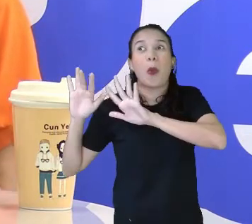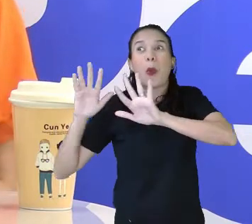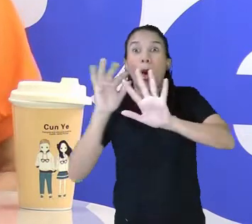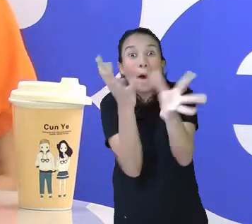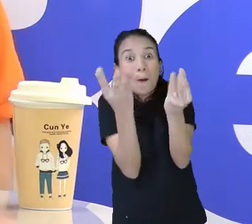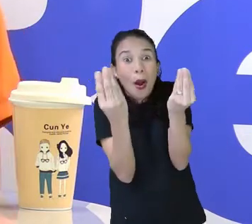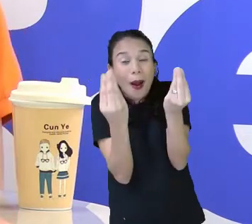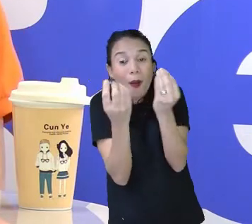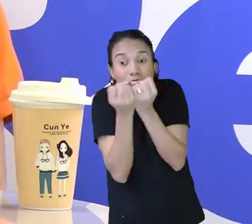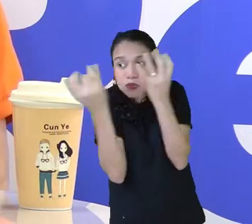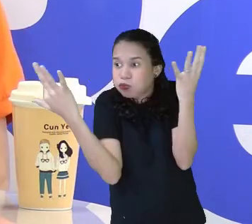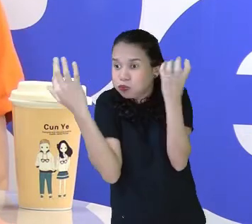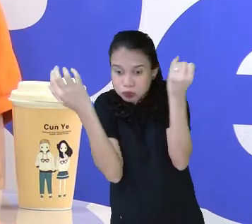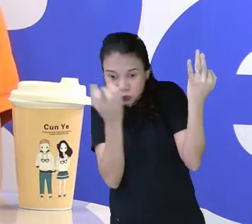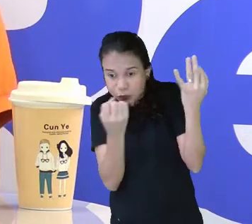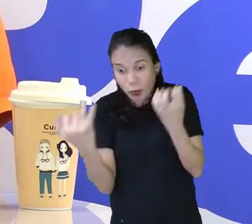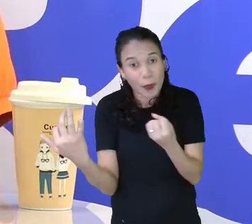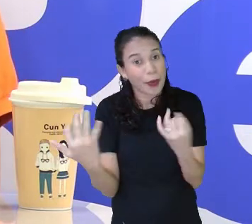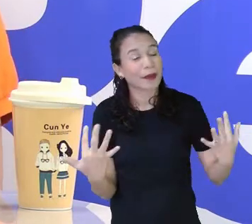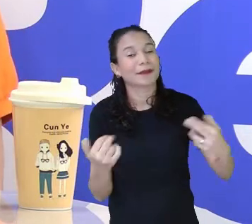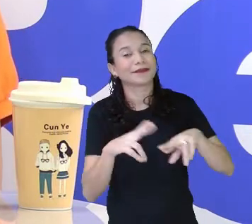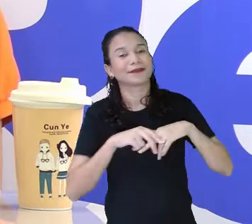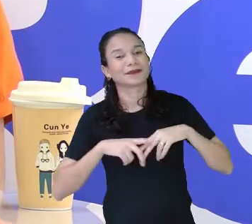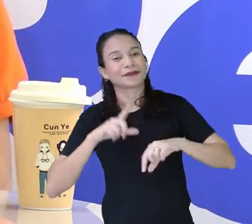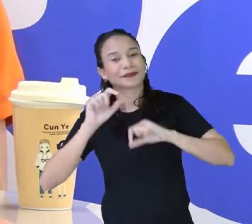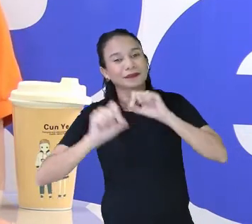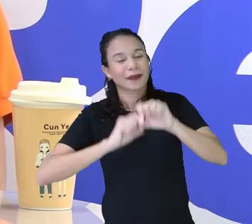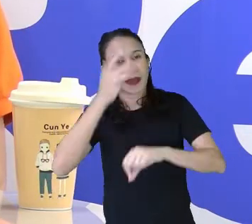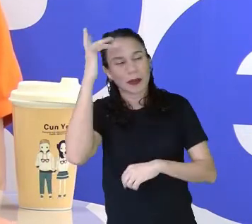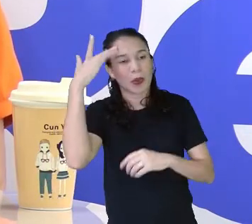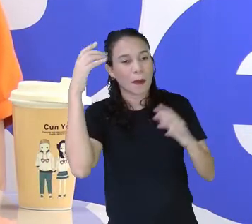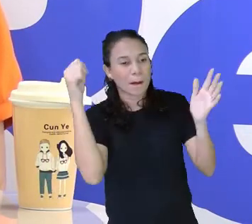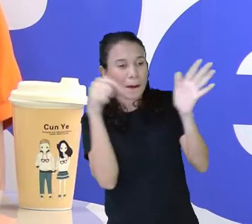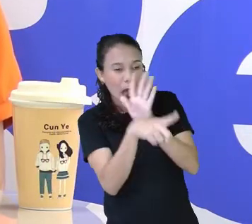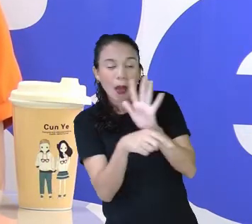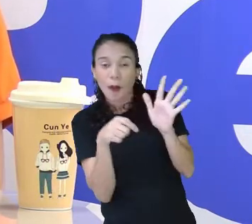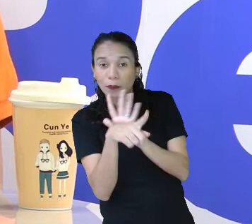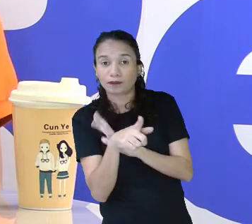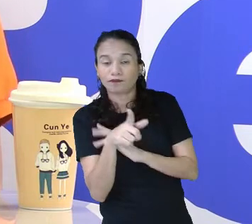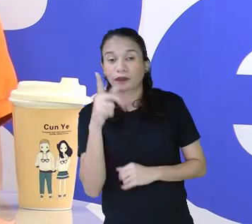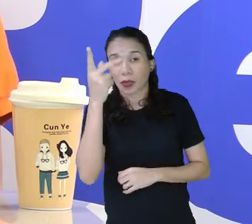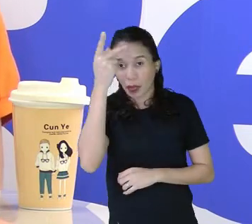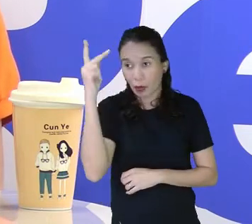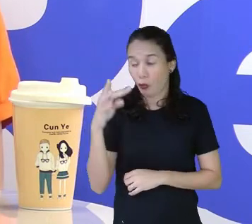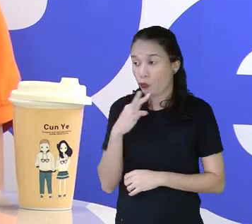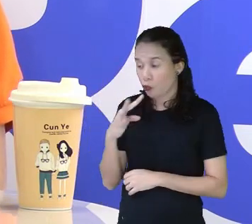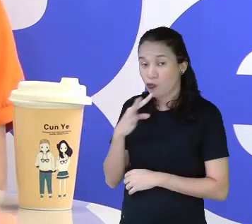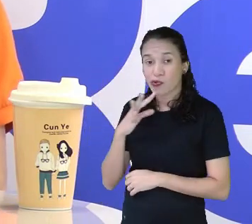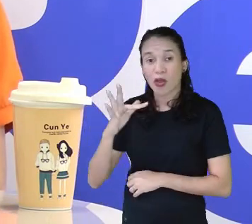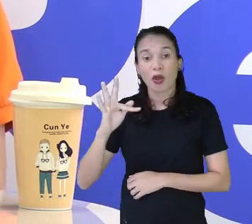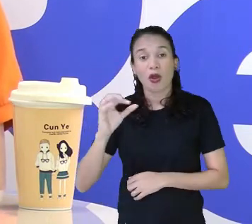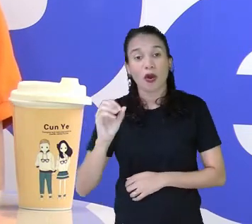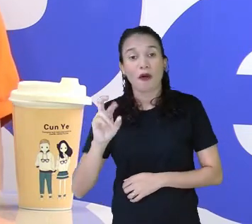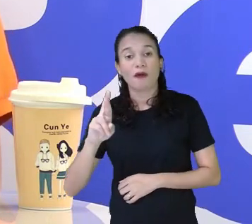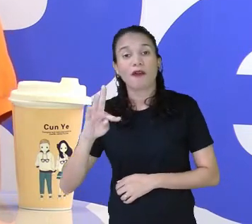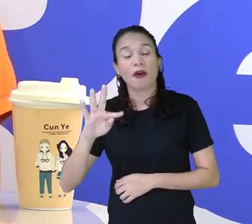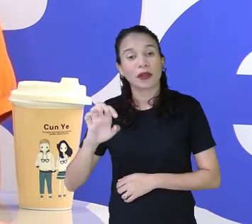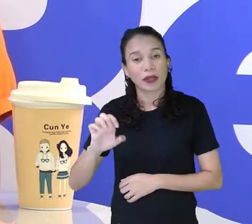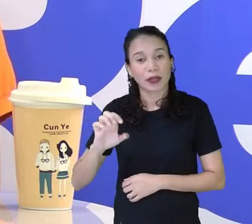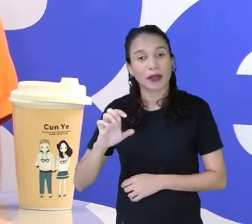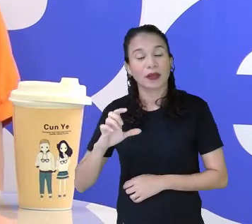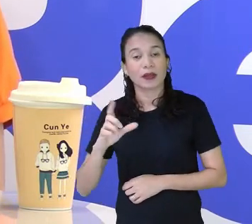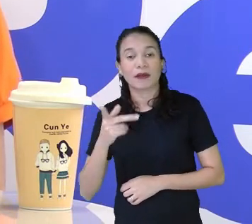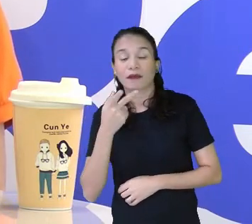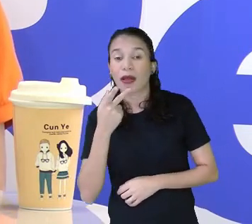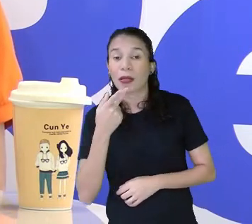gente. Aí aqui, viu, Mauricéia, quando você perguntou se alguém conhecia o Forte das 5 Pontas, a Yasmin